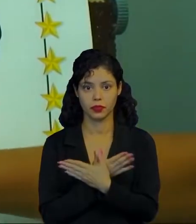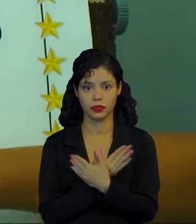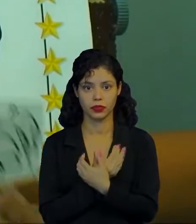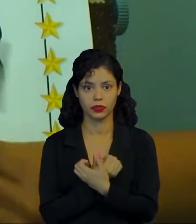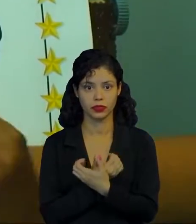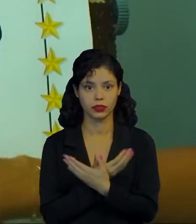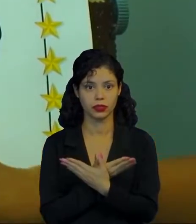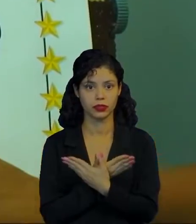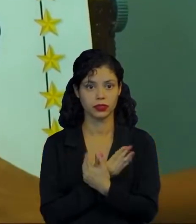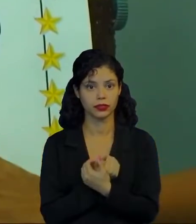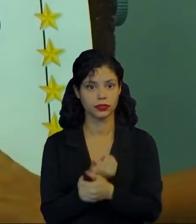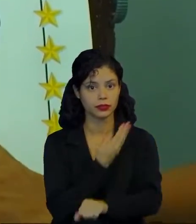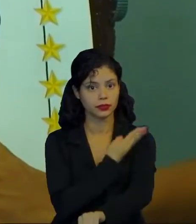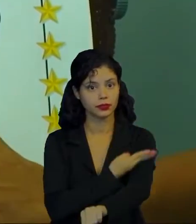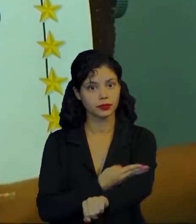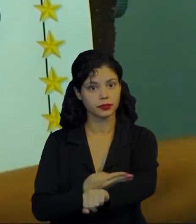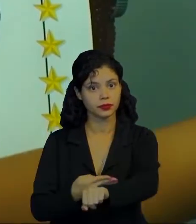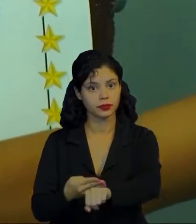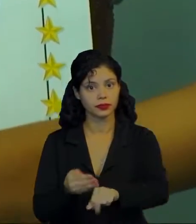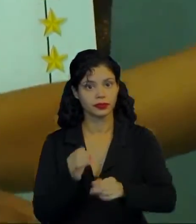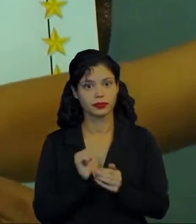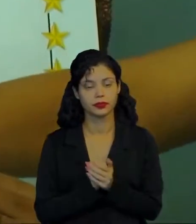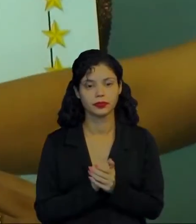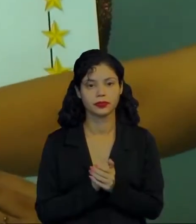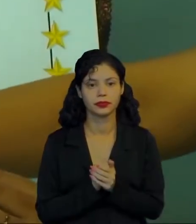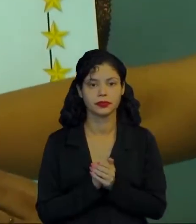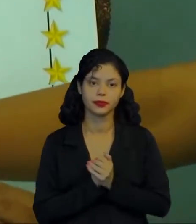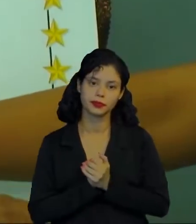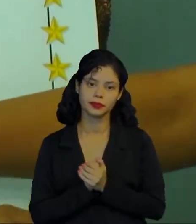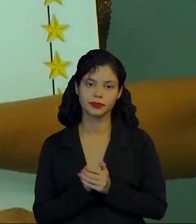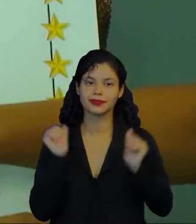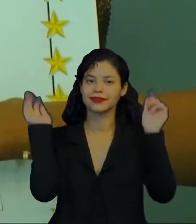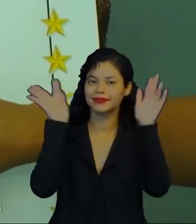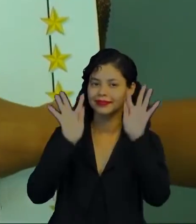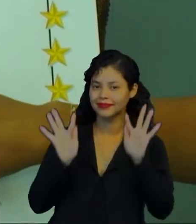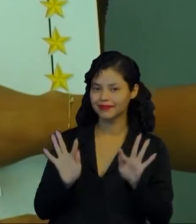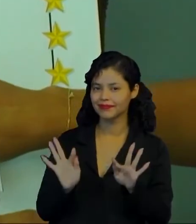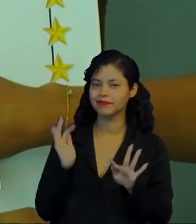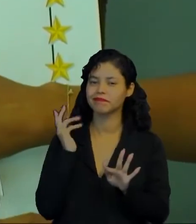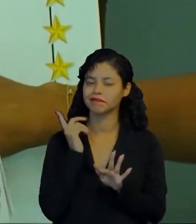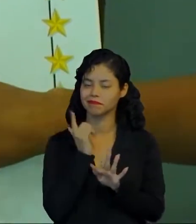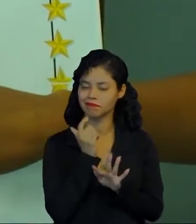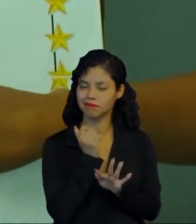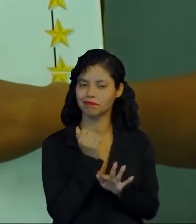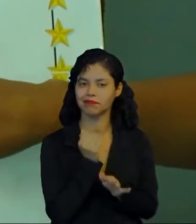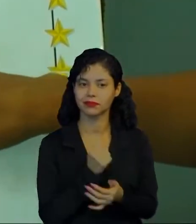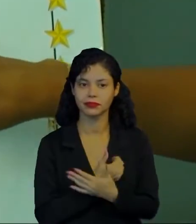Borboletas brancas são tão alegres e francas.